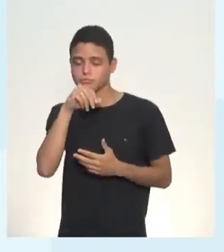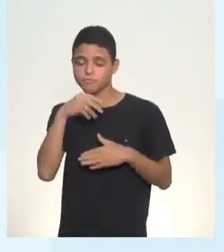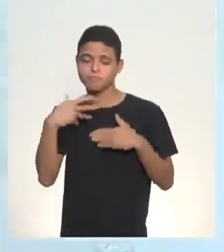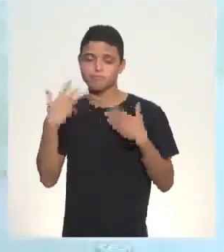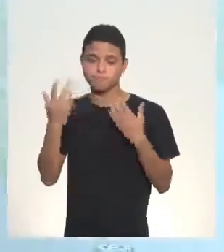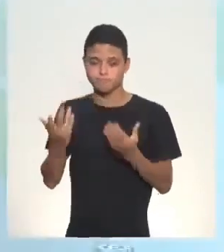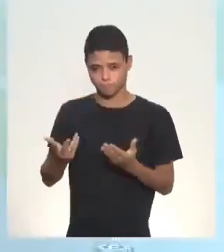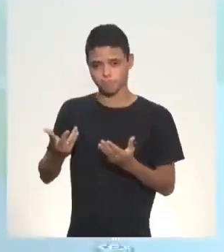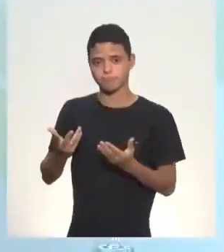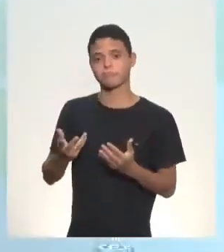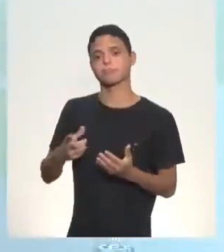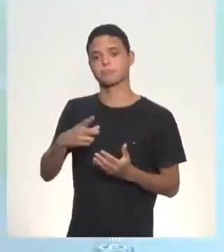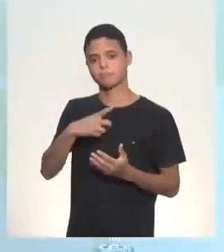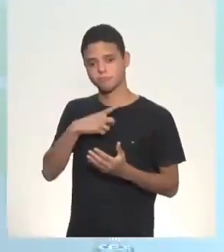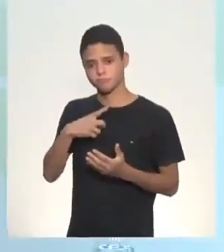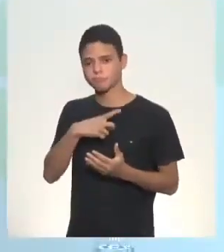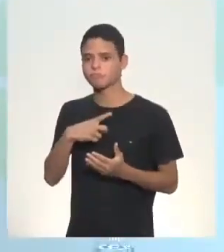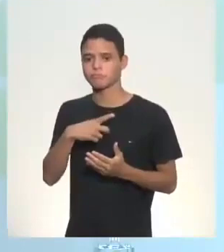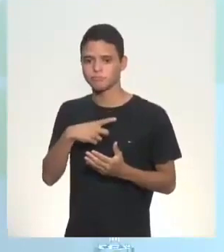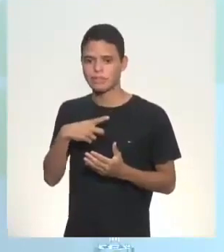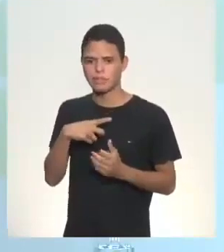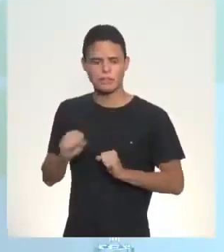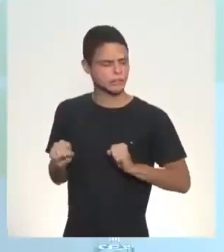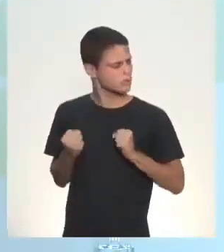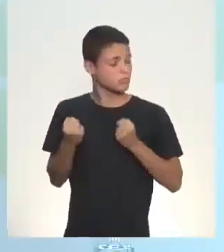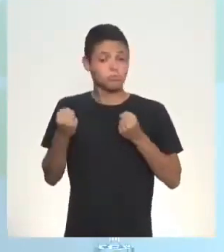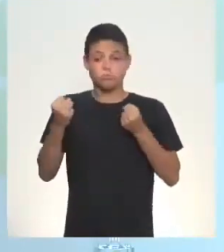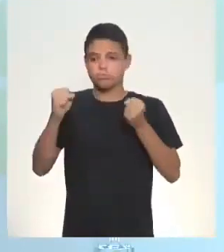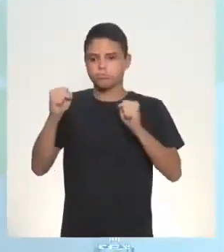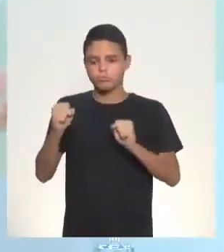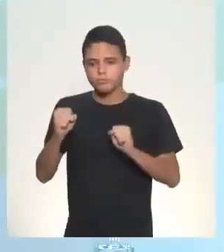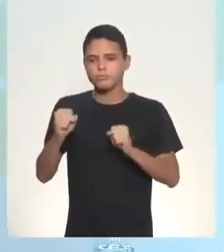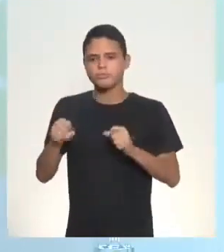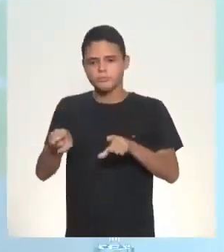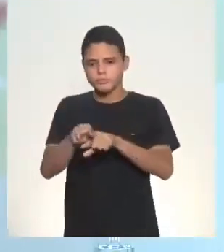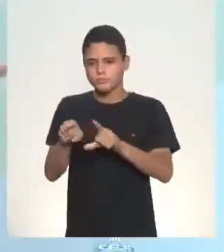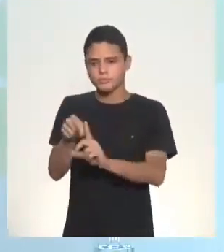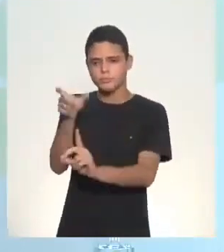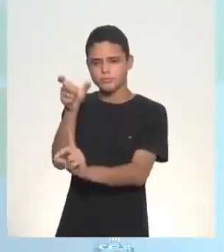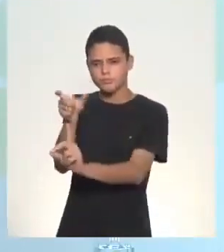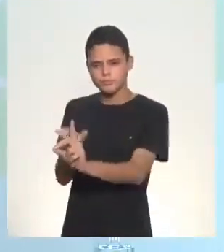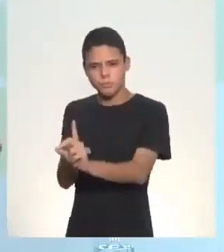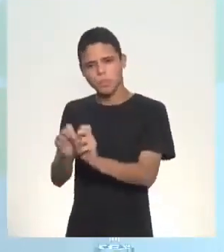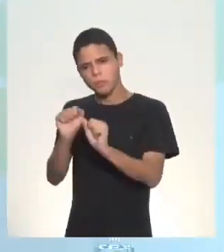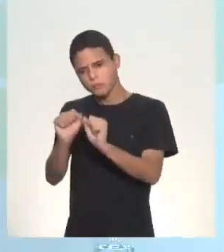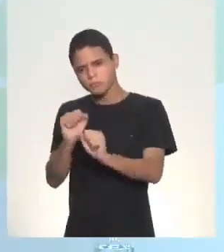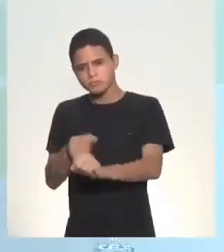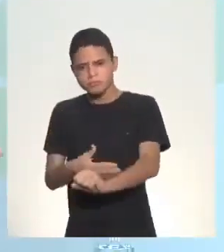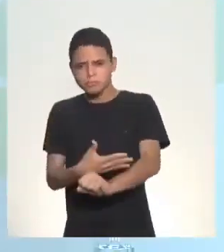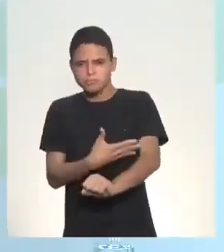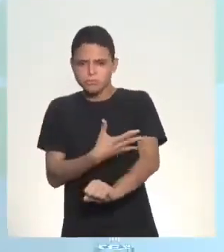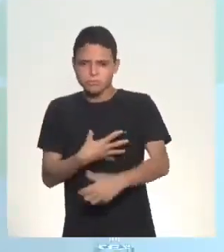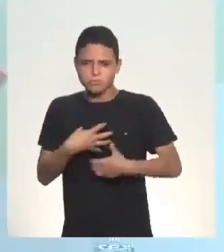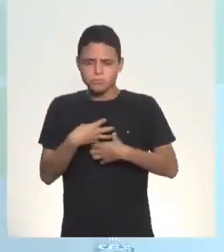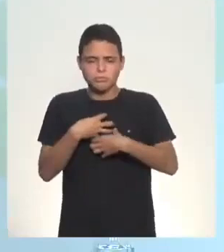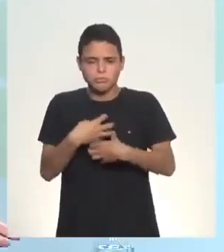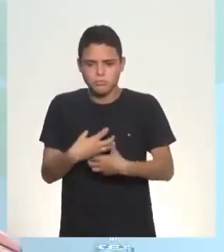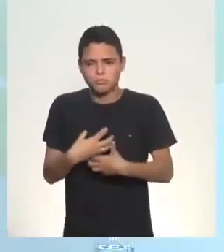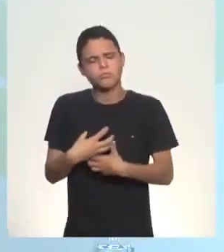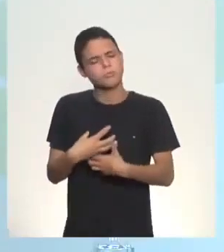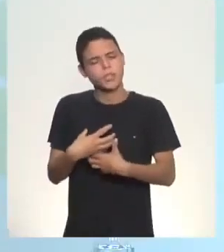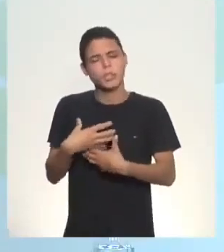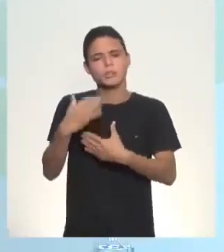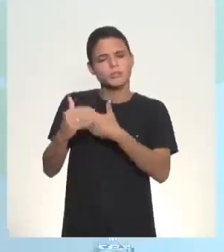Então, aí está aí, ó. Estressado, né? E a mesma personagem pode demonstrar vários comportamentos durante, né,